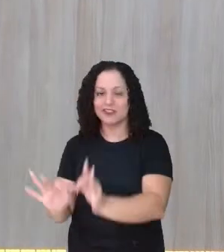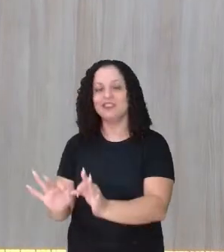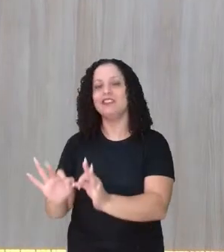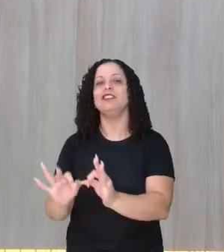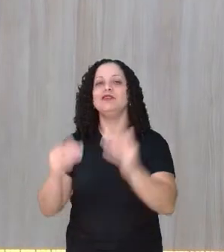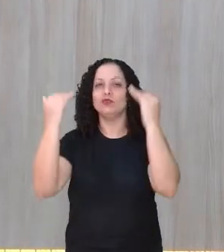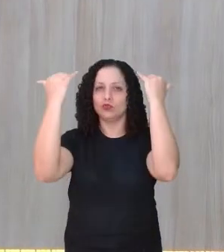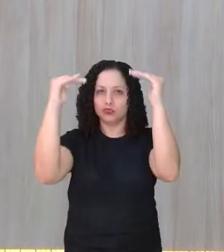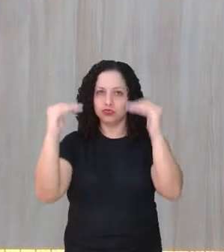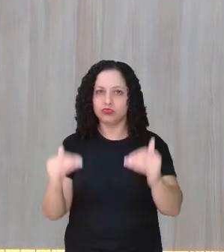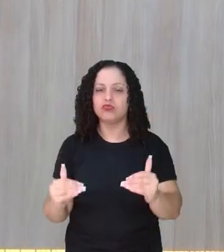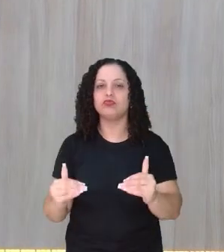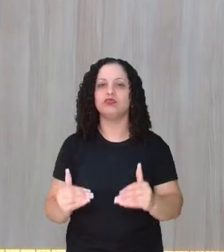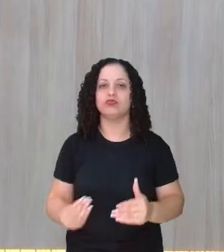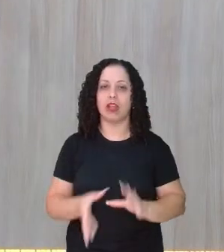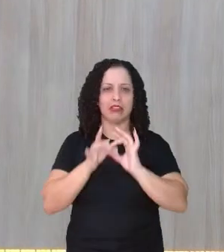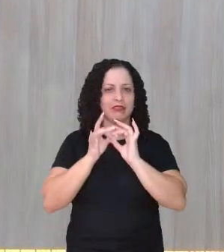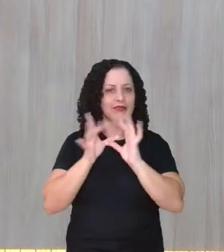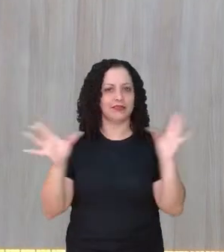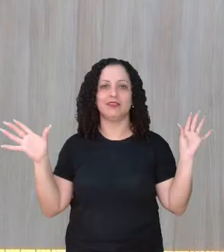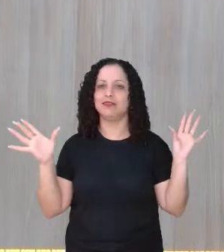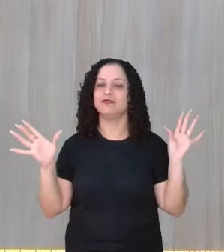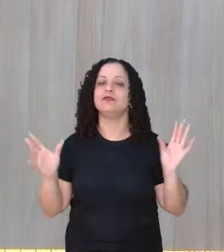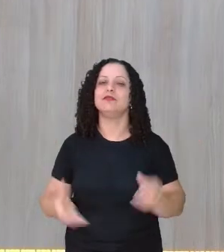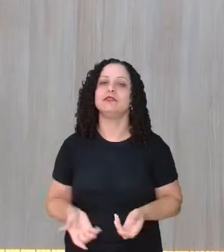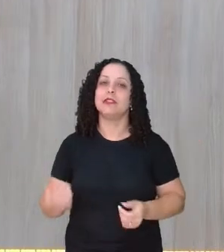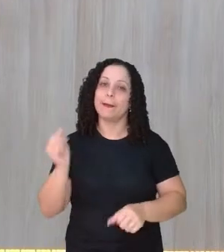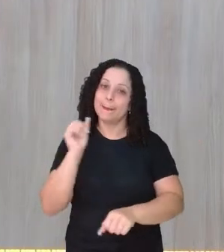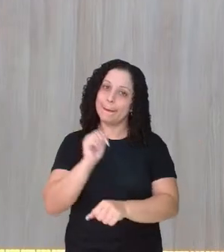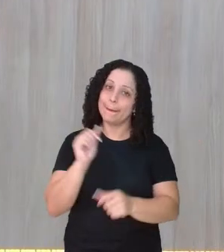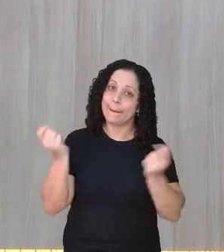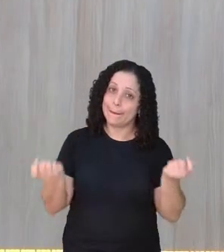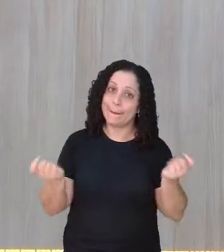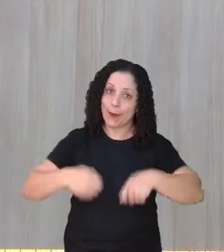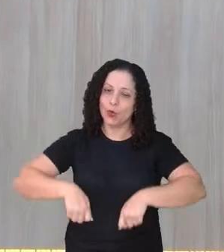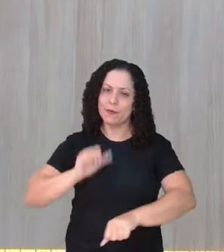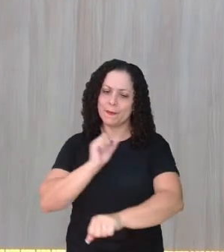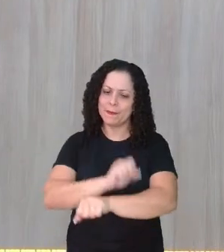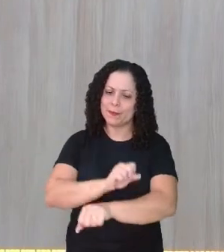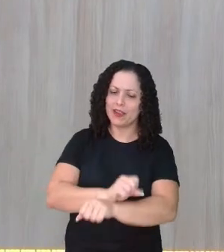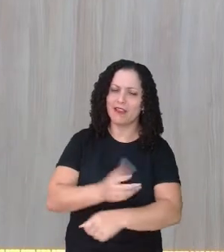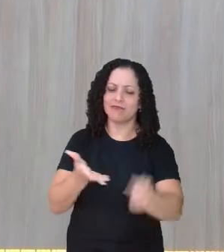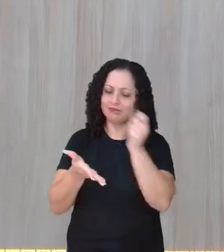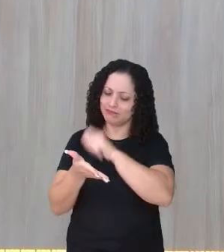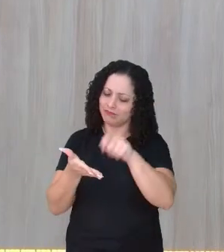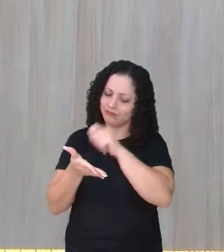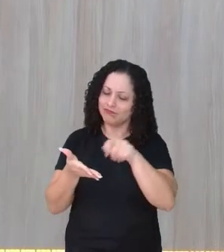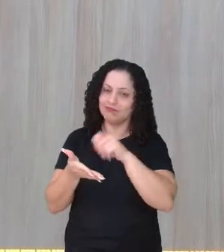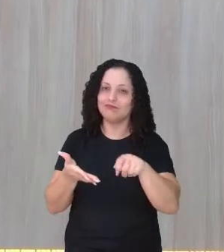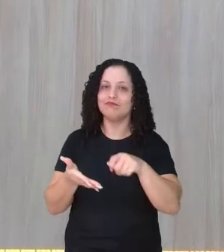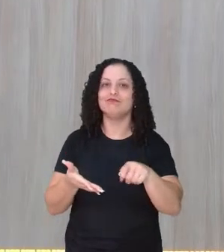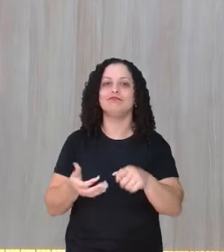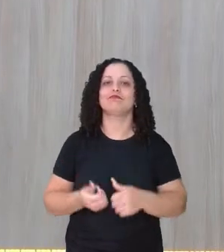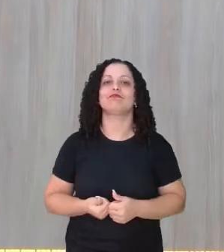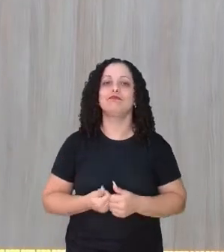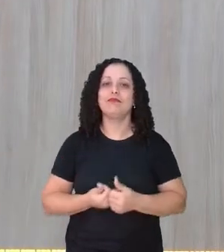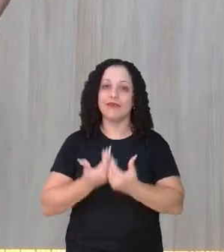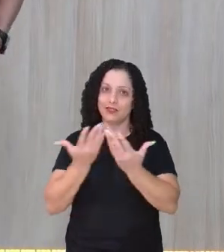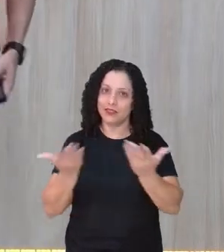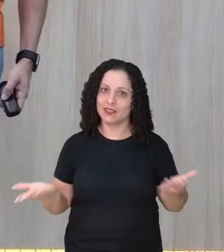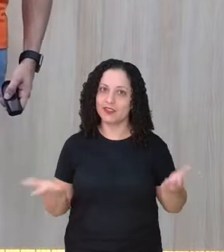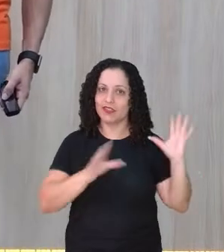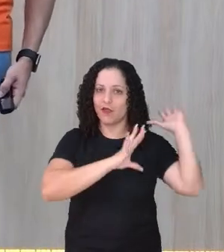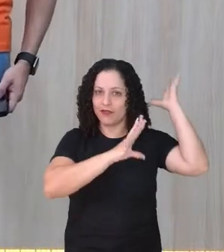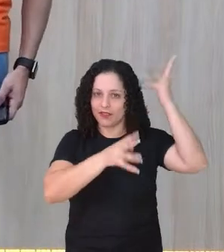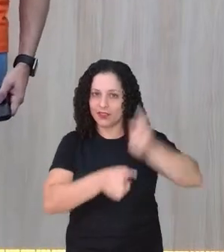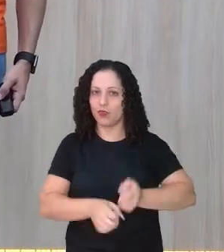assistir a hora que você quiser, vai poder pausar, fazer suas anotações, certo? Então serve bastante como uma revisão